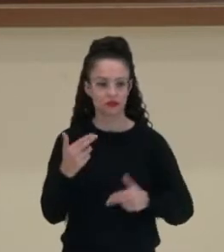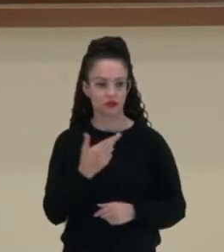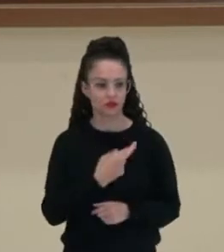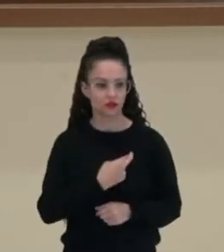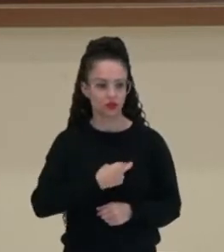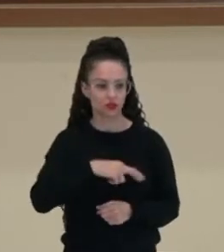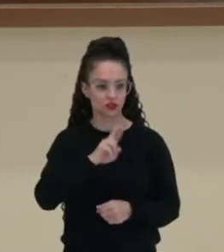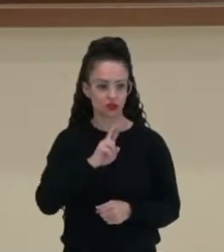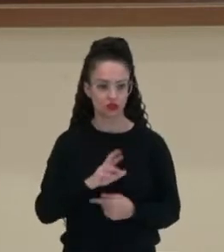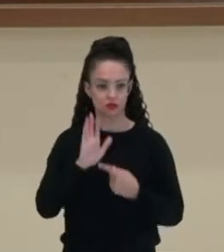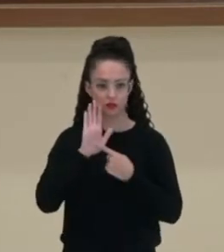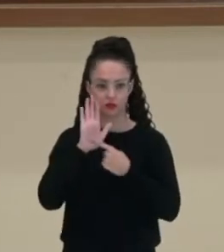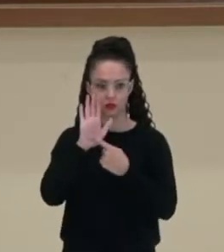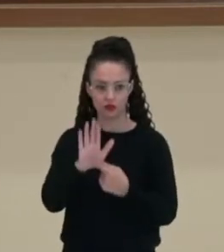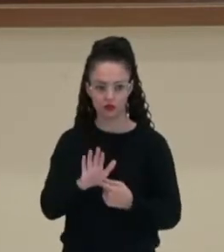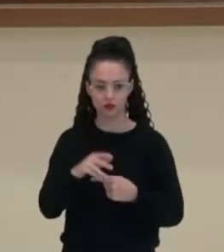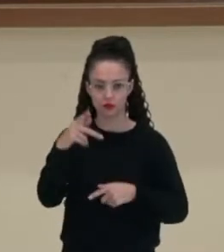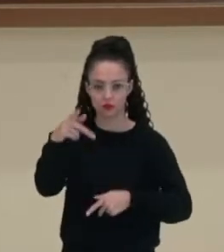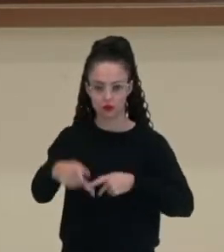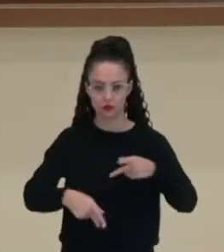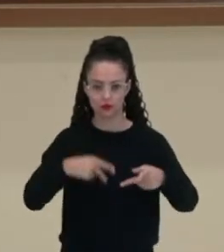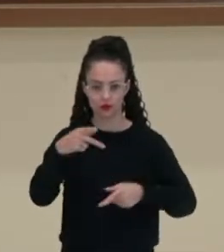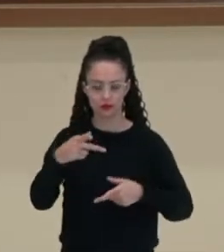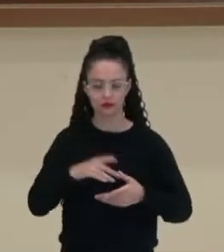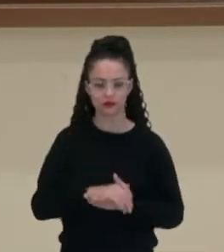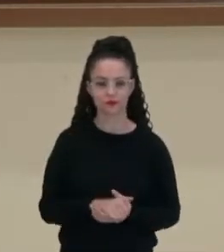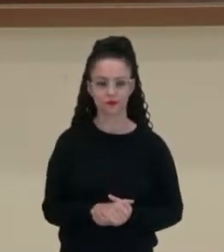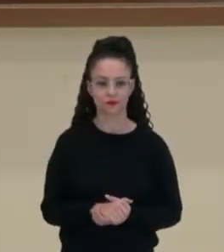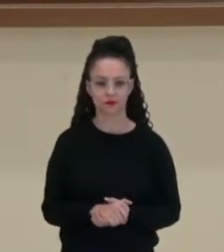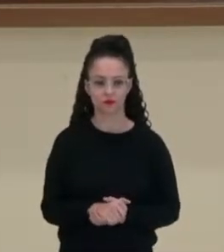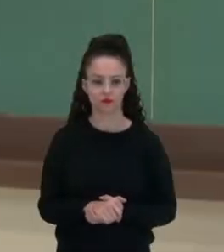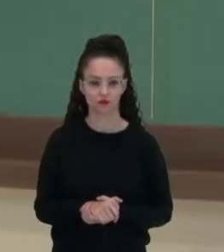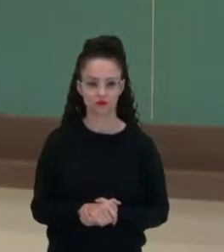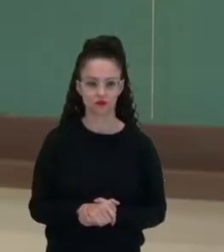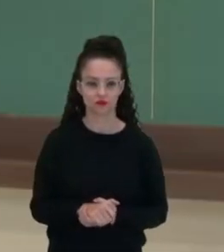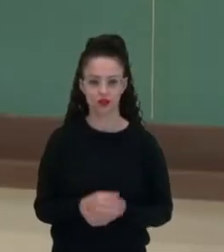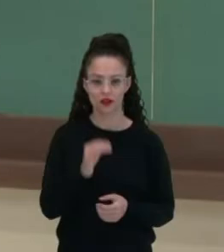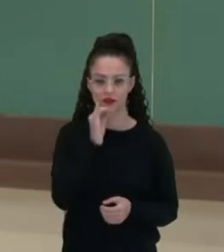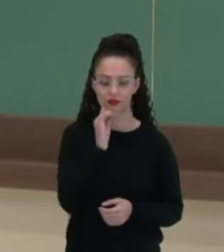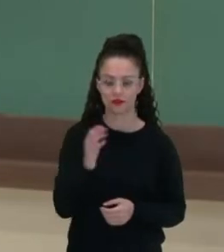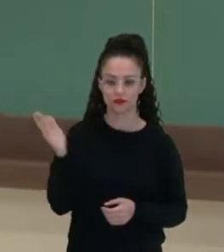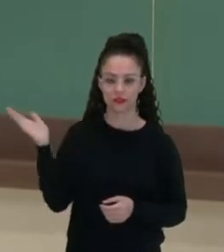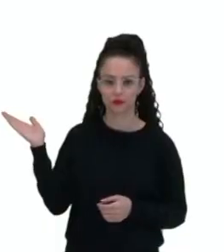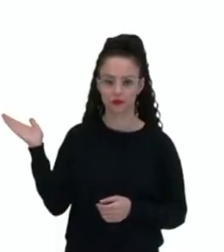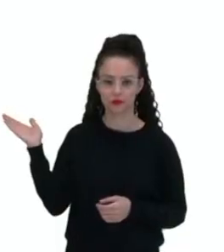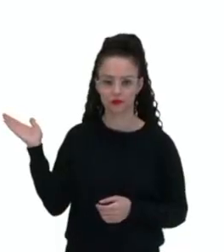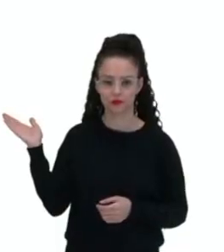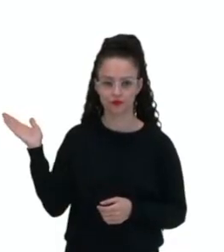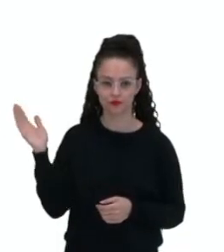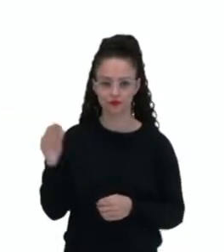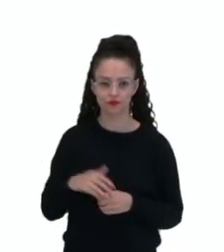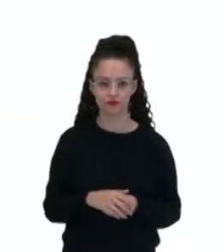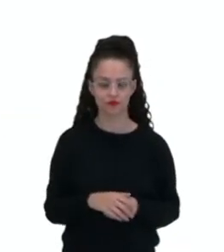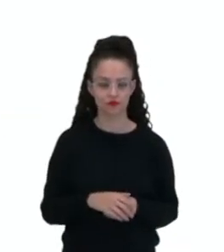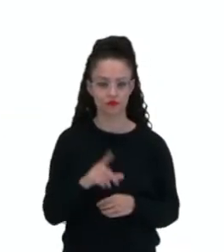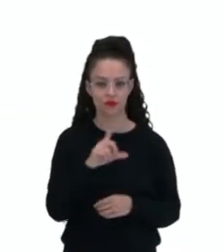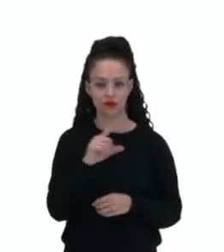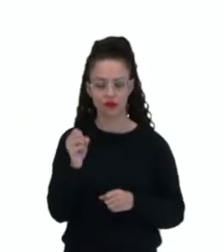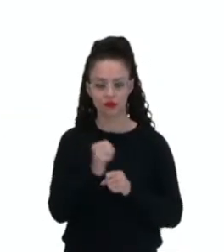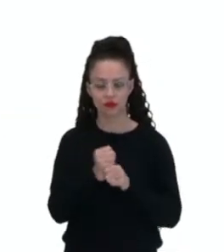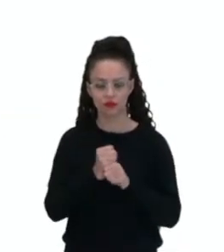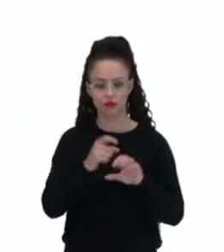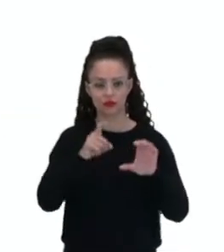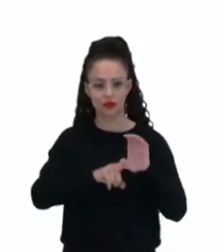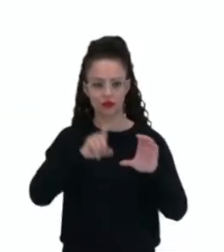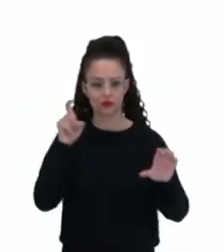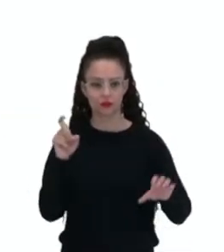religiosas, manifestações populares. Então, um exemplo aqui do ladinho, né, o centenário da independência ali.